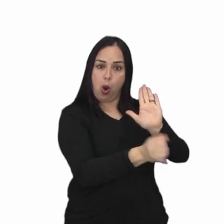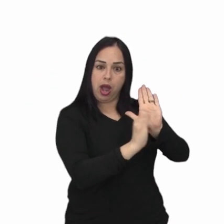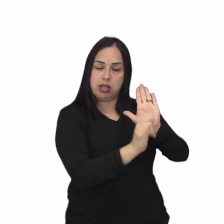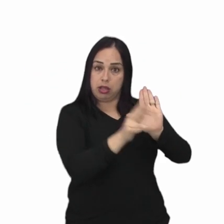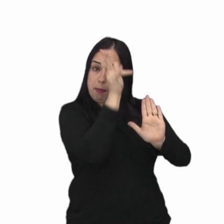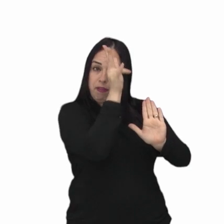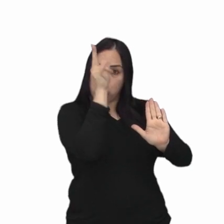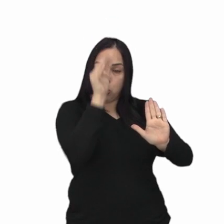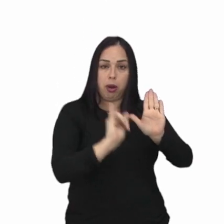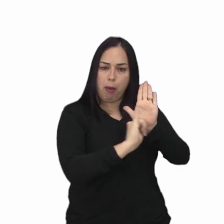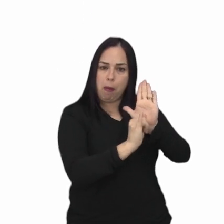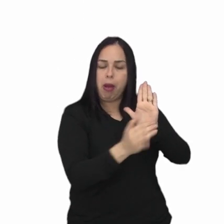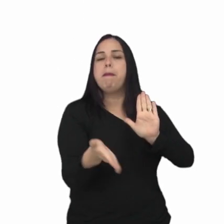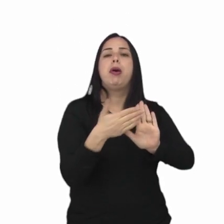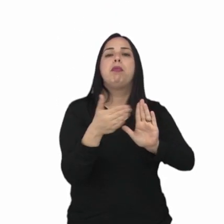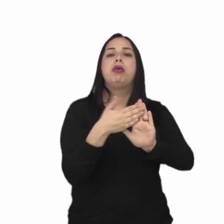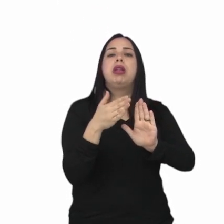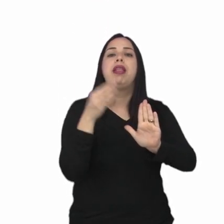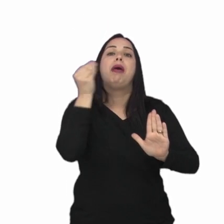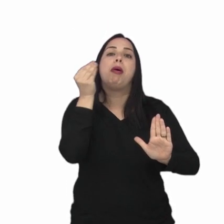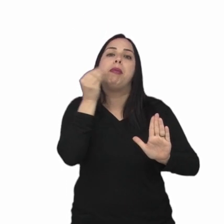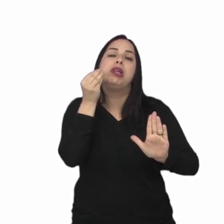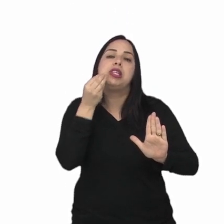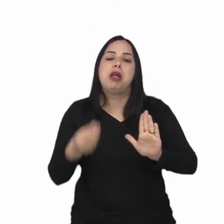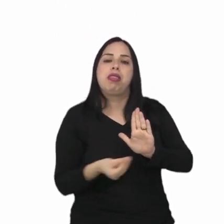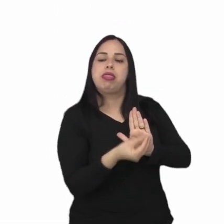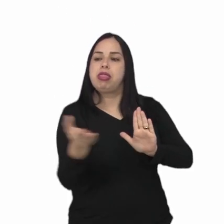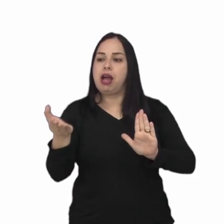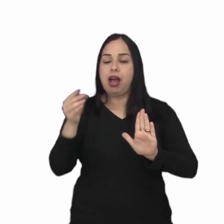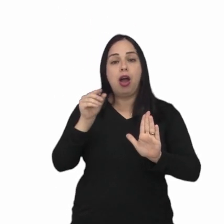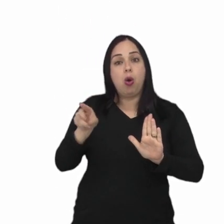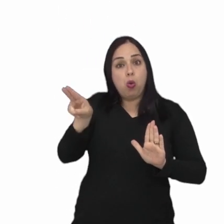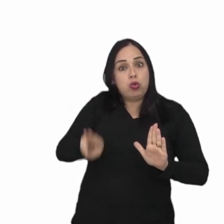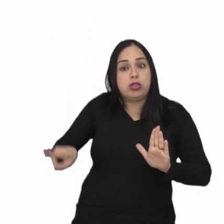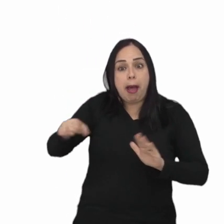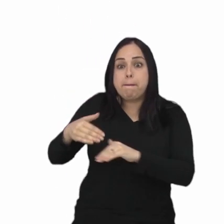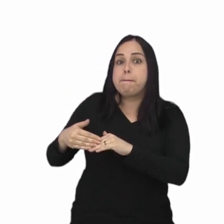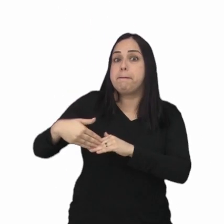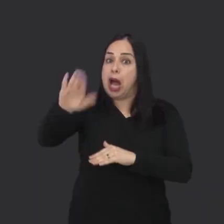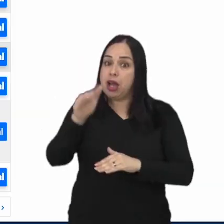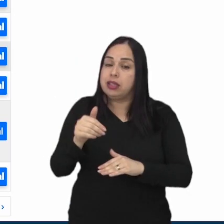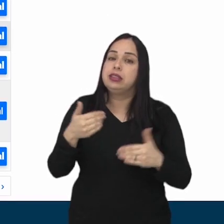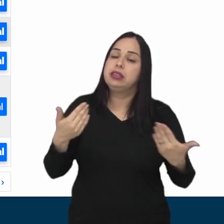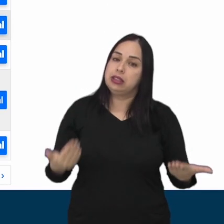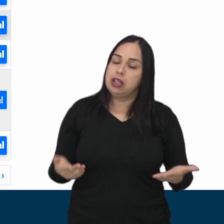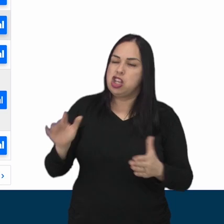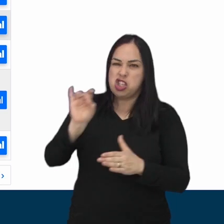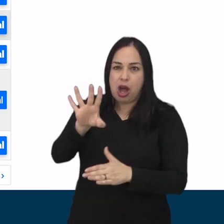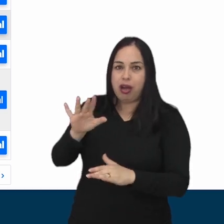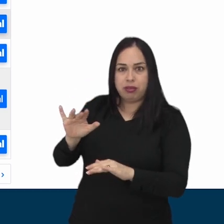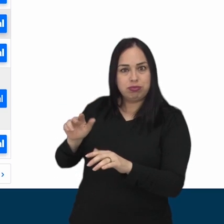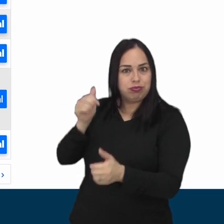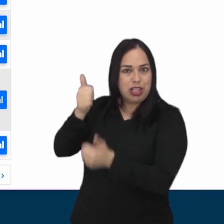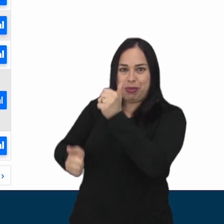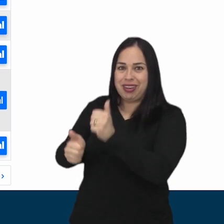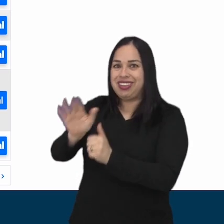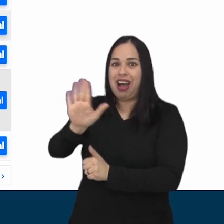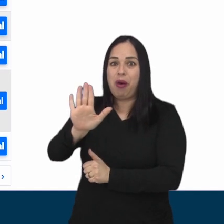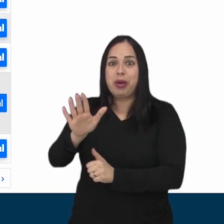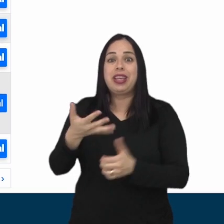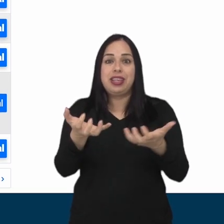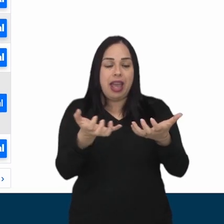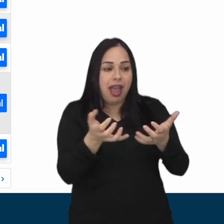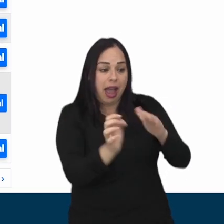edital publicado pelo Poder Público, a proposta é dar oportunidade de ampliar a utilização do espaço, indo além do